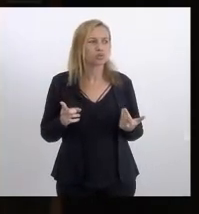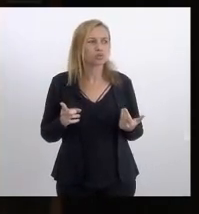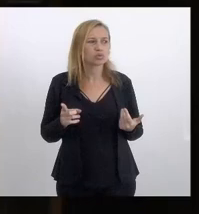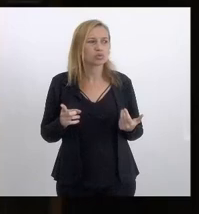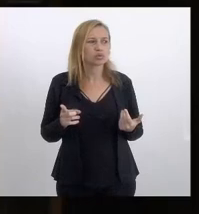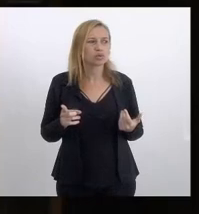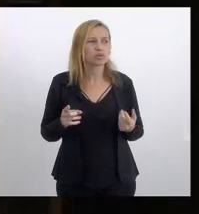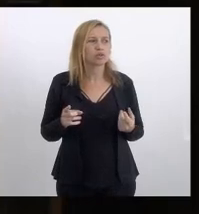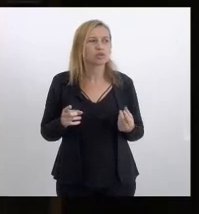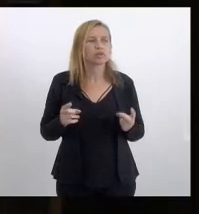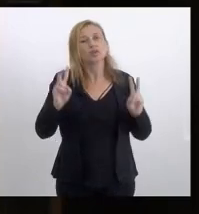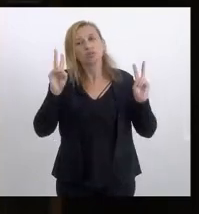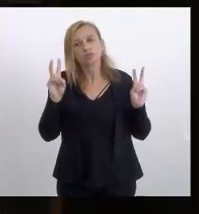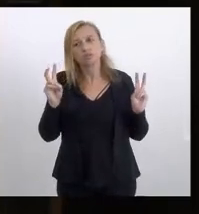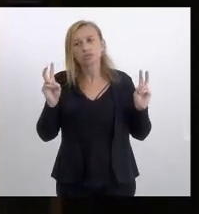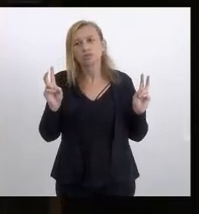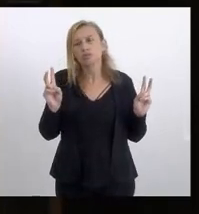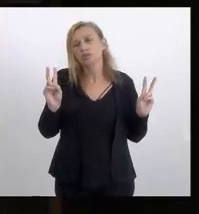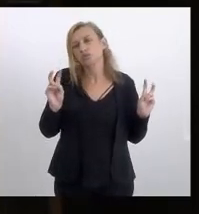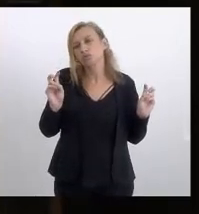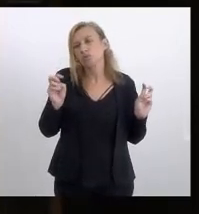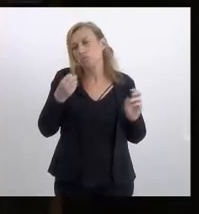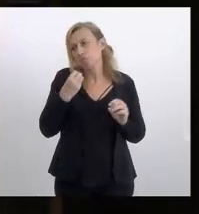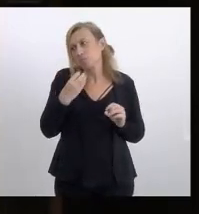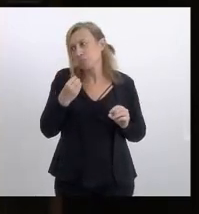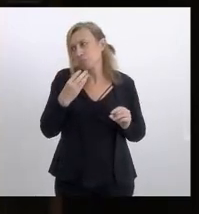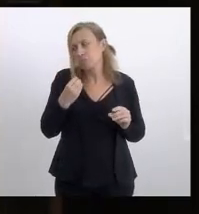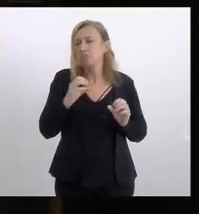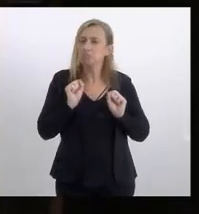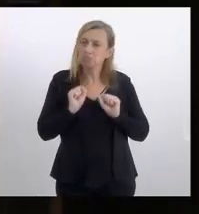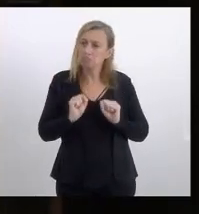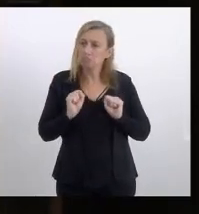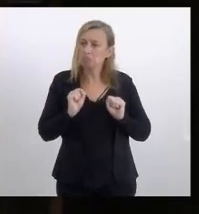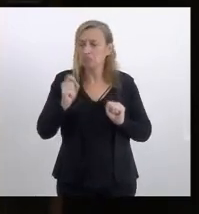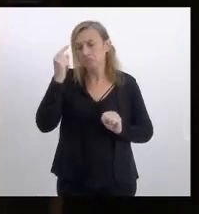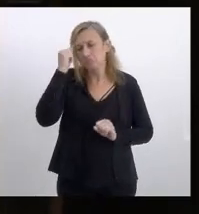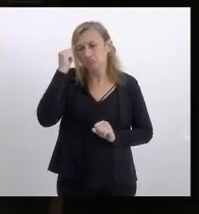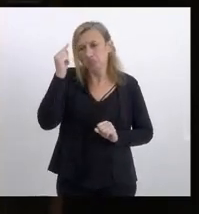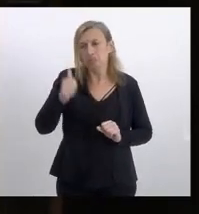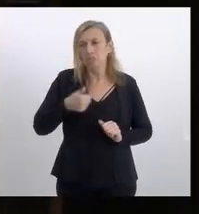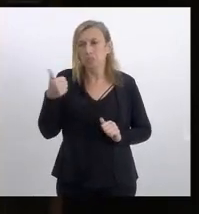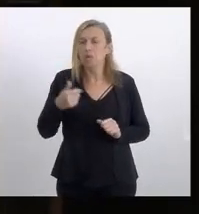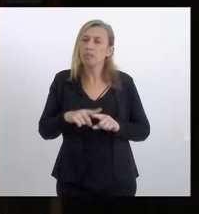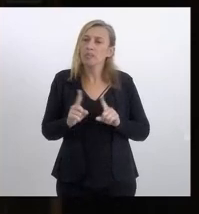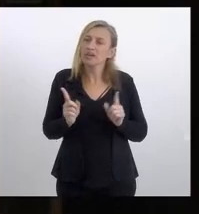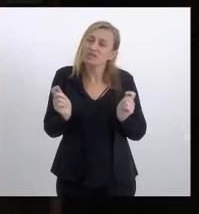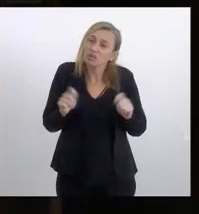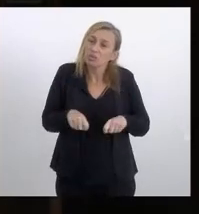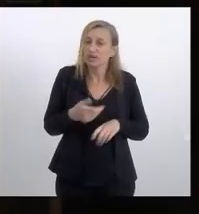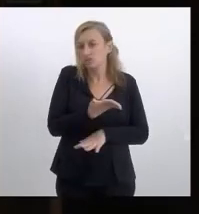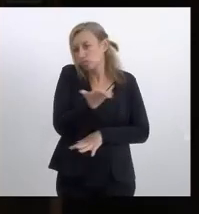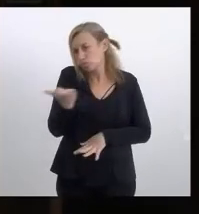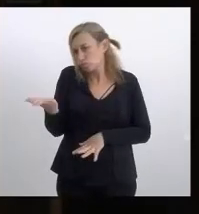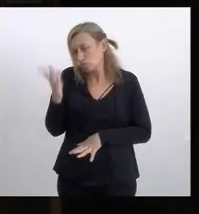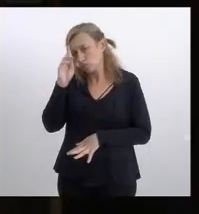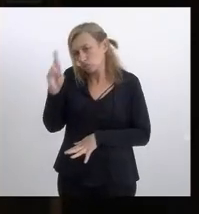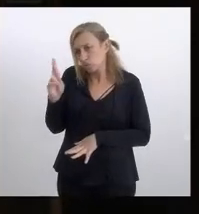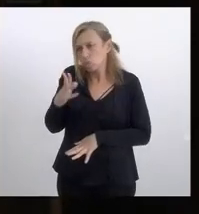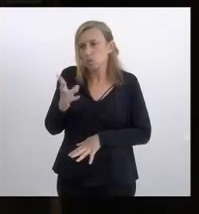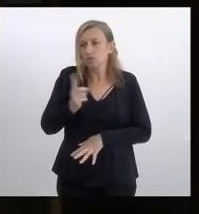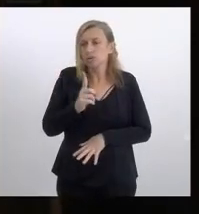situação razoável que aqui assim poderia ser pensado mas isso compete aos senhores não